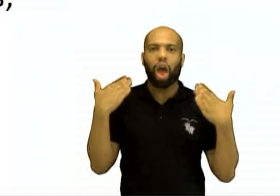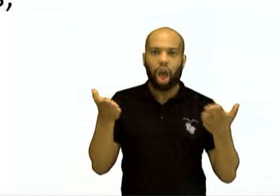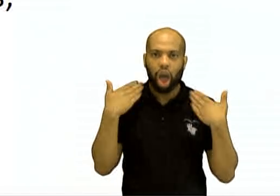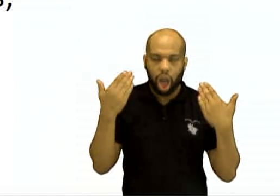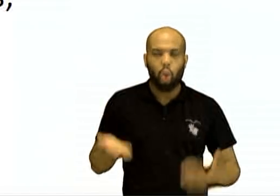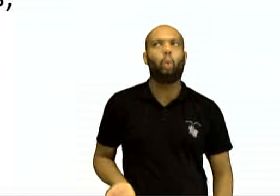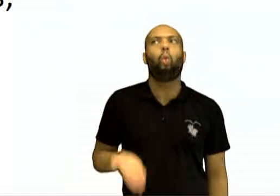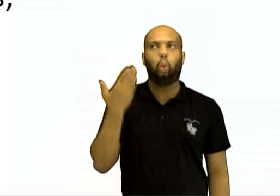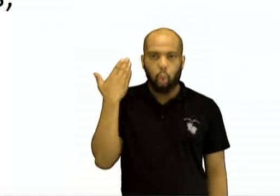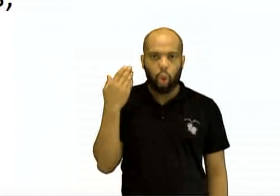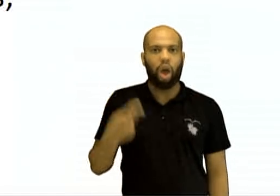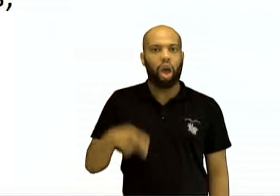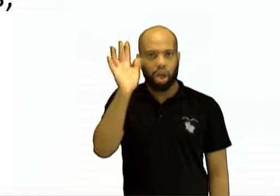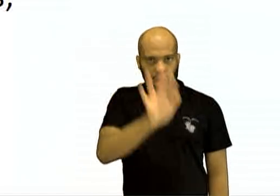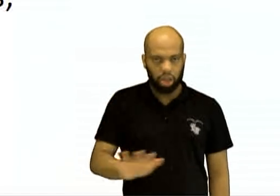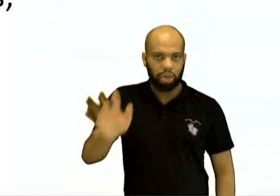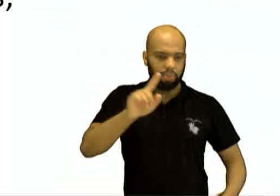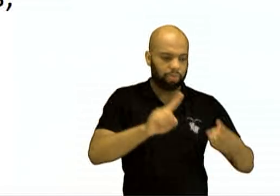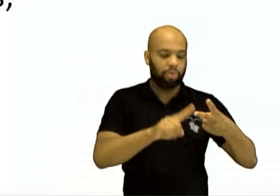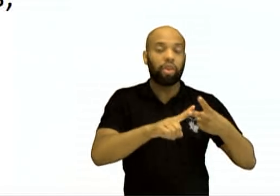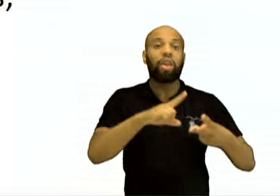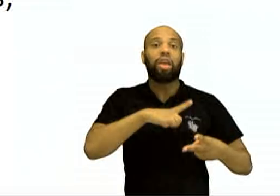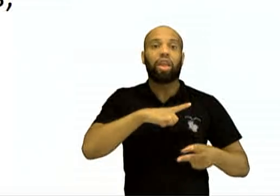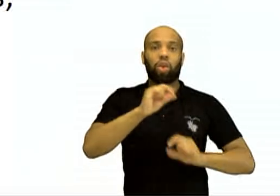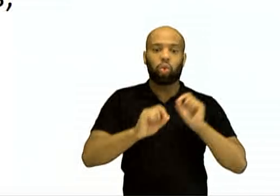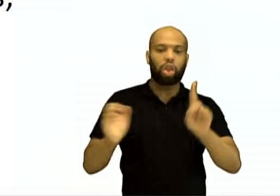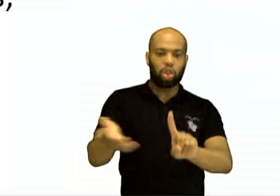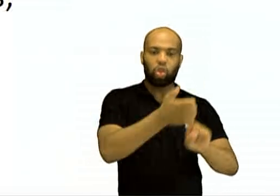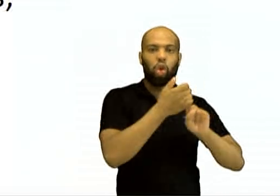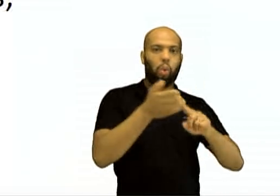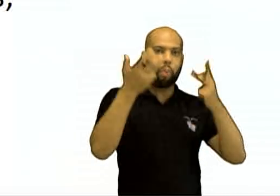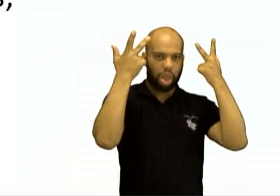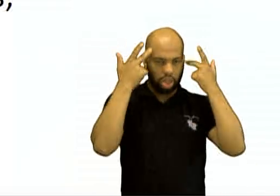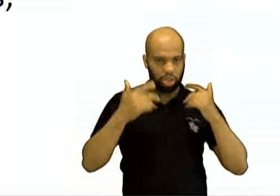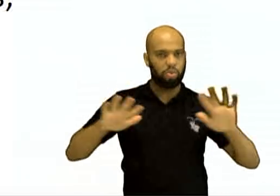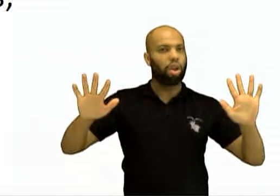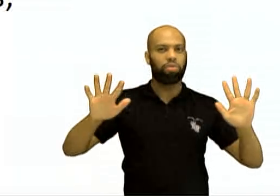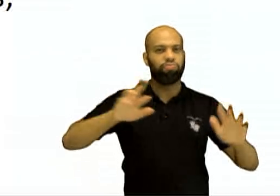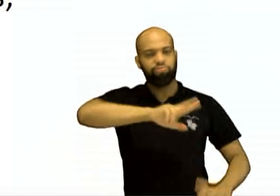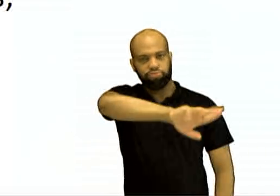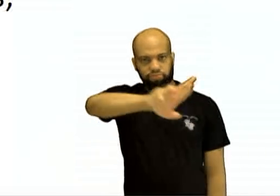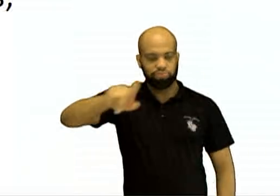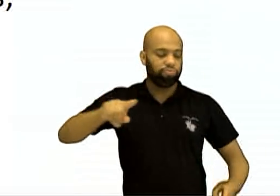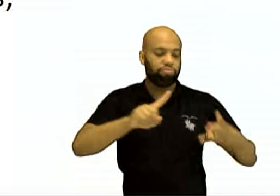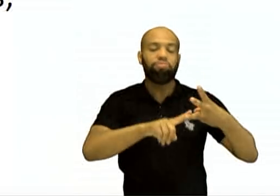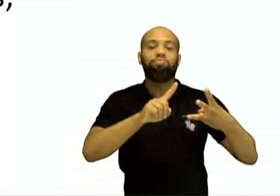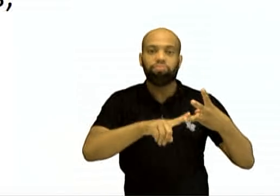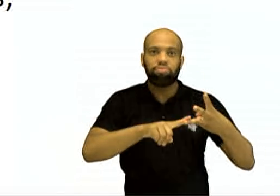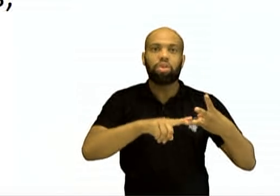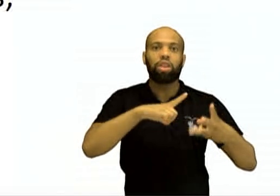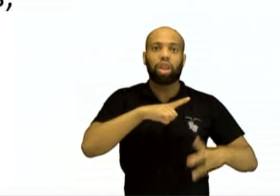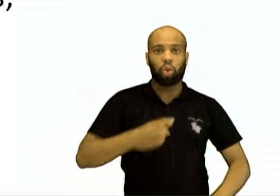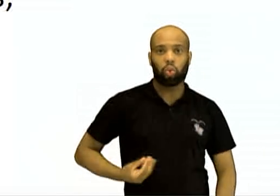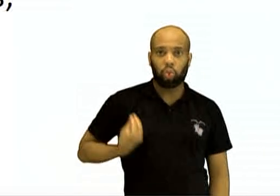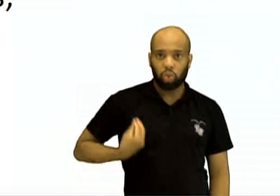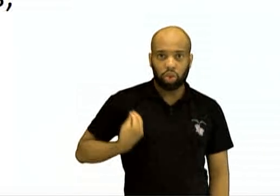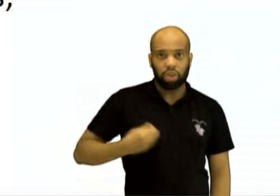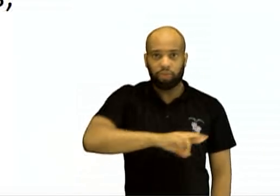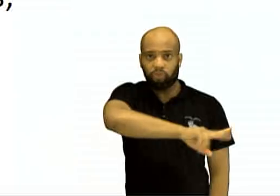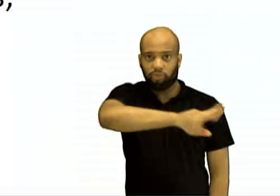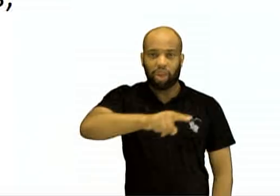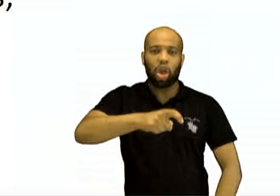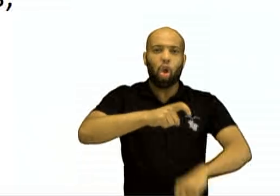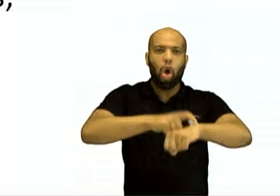no nosso território. Letra B, a presença de domínios naturais diversificados. Letra C, existência de vários